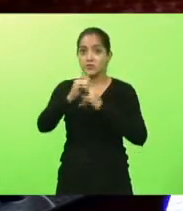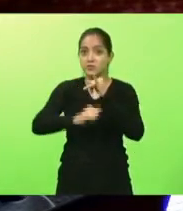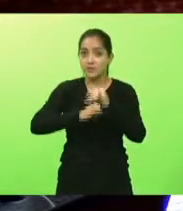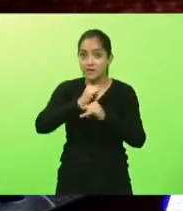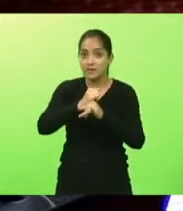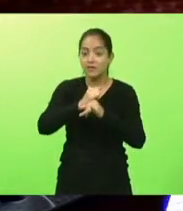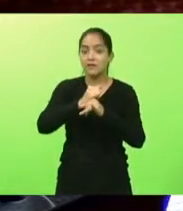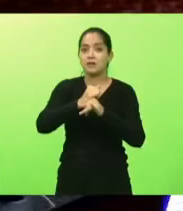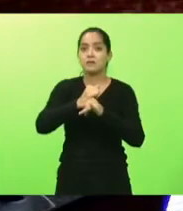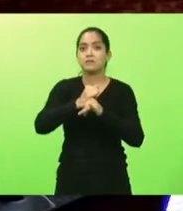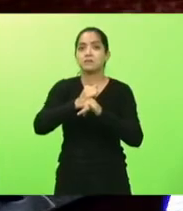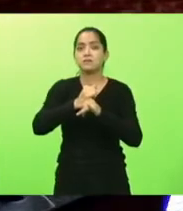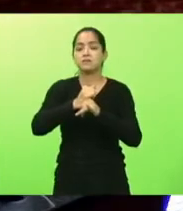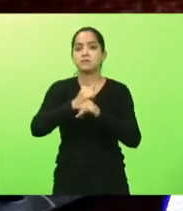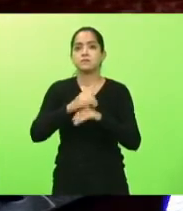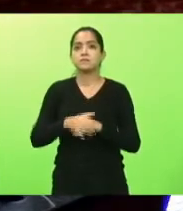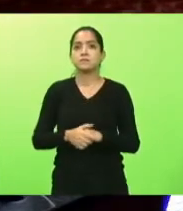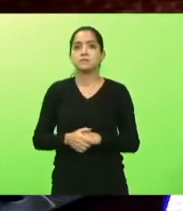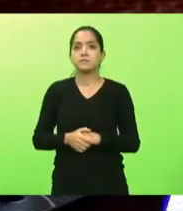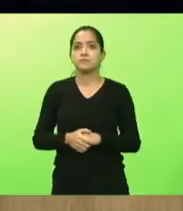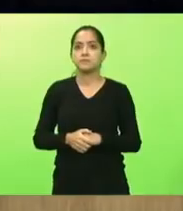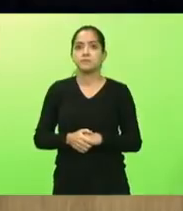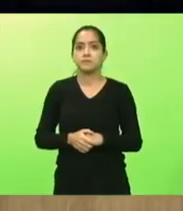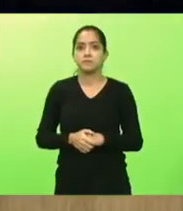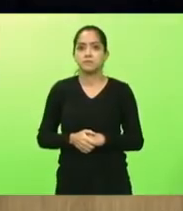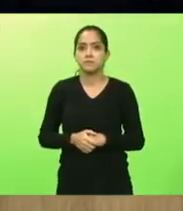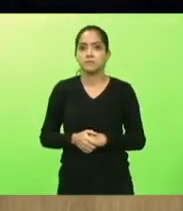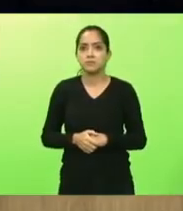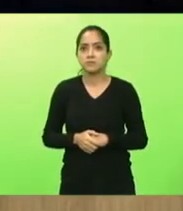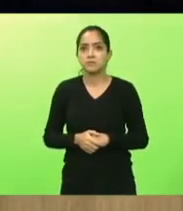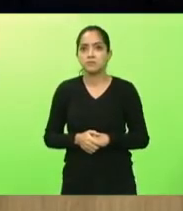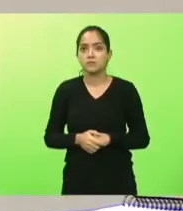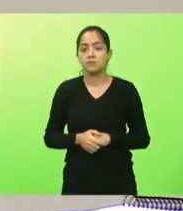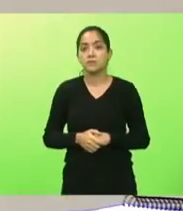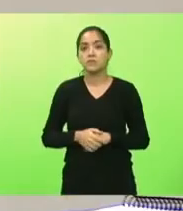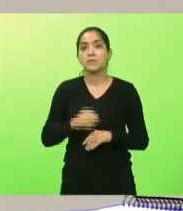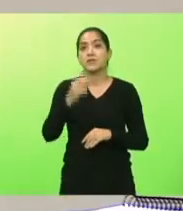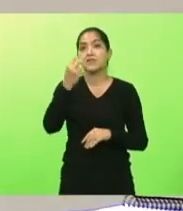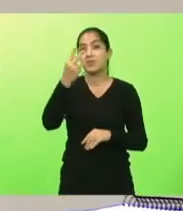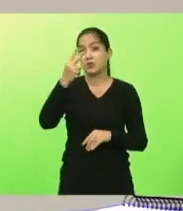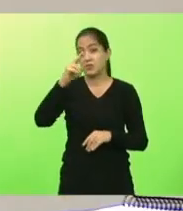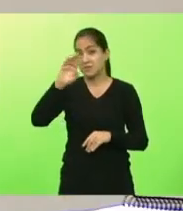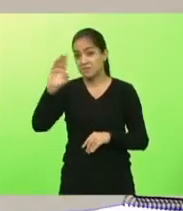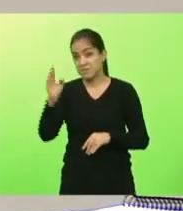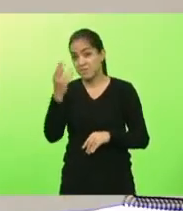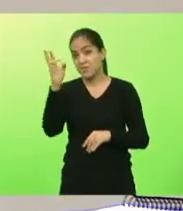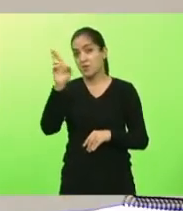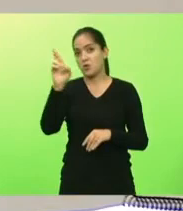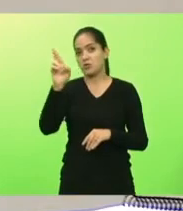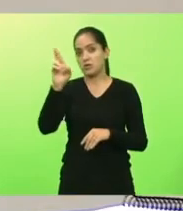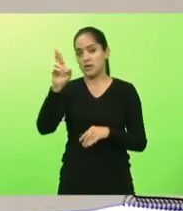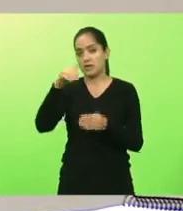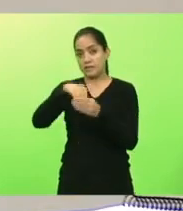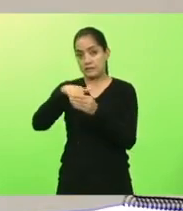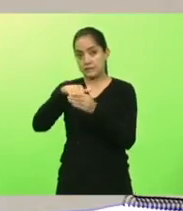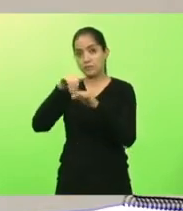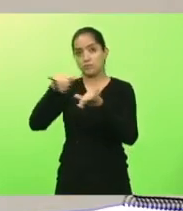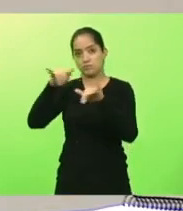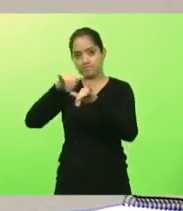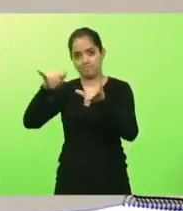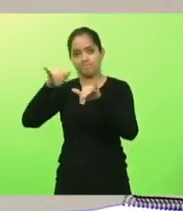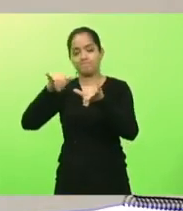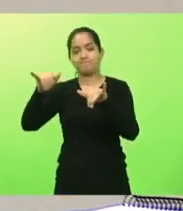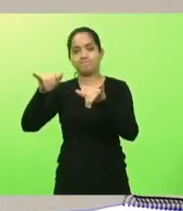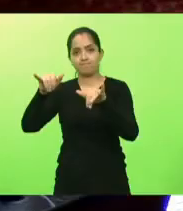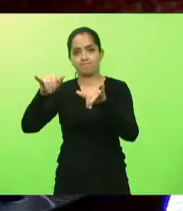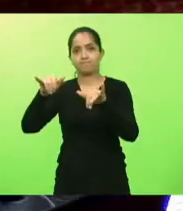Sim, senhor. A despesa média de uma eleição no Brasil é 2 bilhões de reais. Uma eleição, 2 bilhões. 2